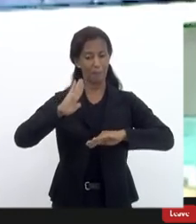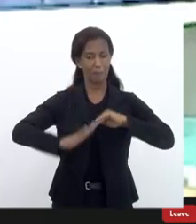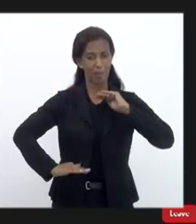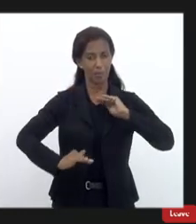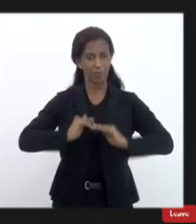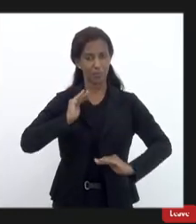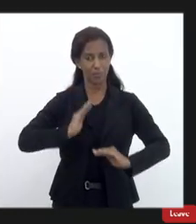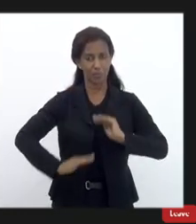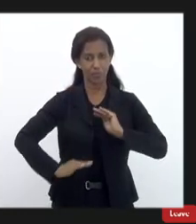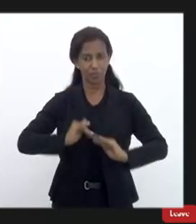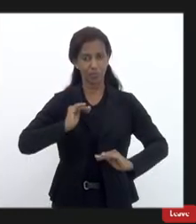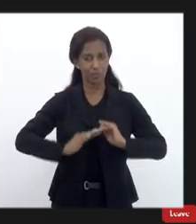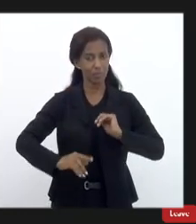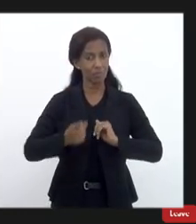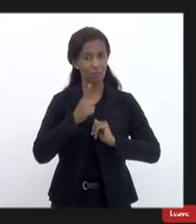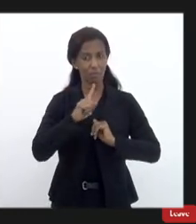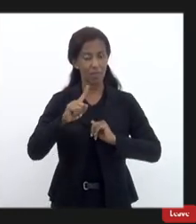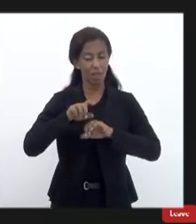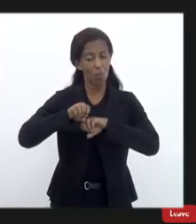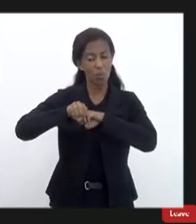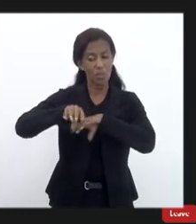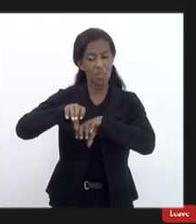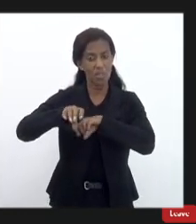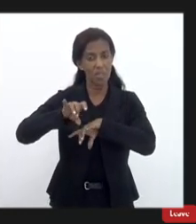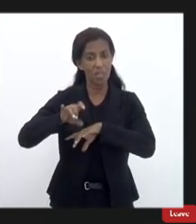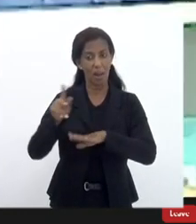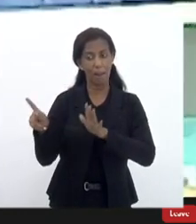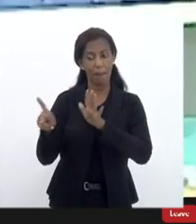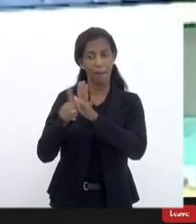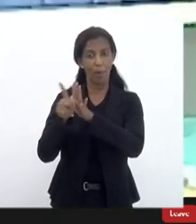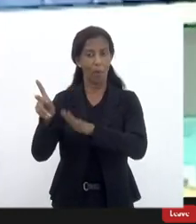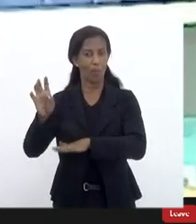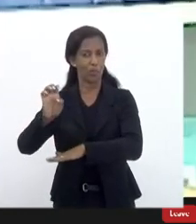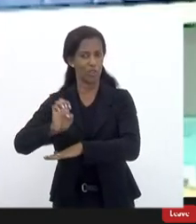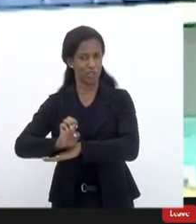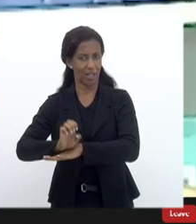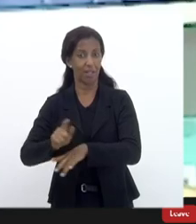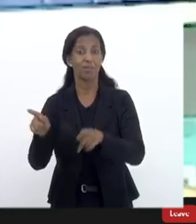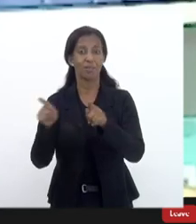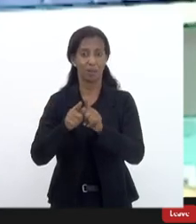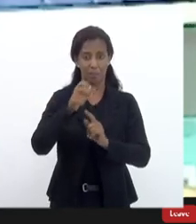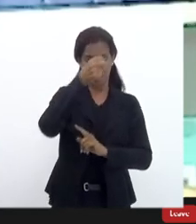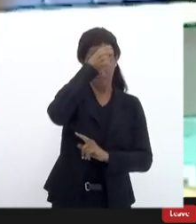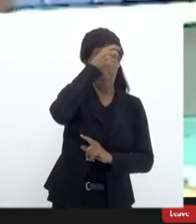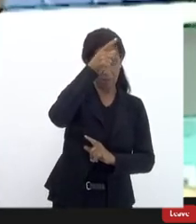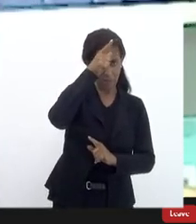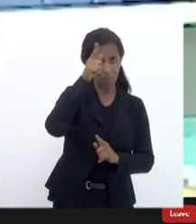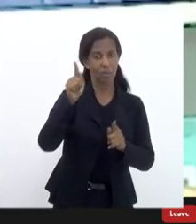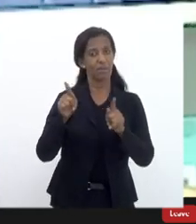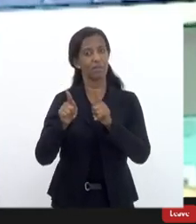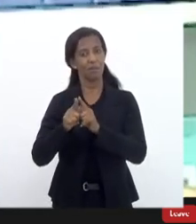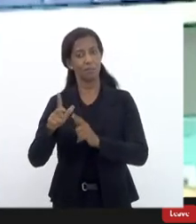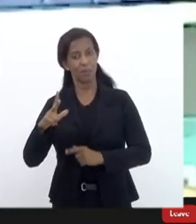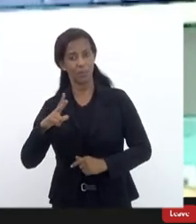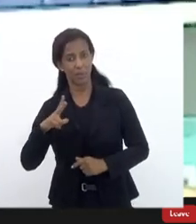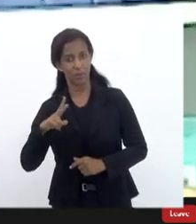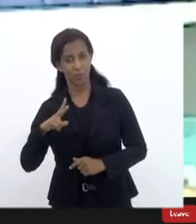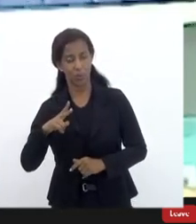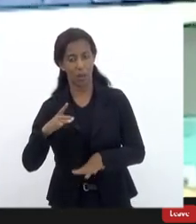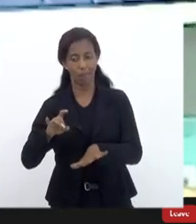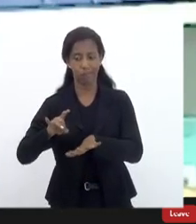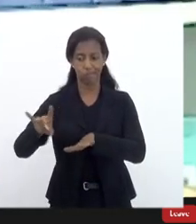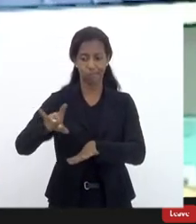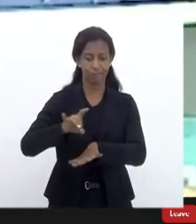profissionais que não dão aula apenas no estado, dão aulas também no município, também na rede privada,